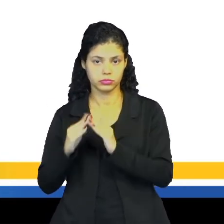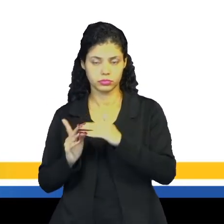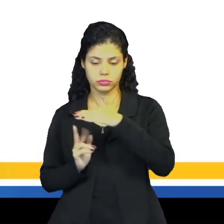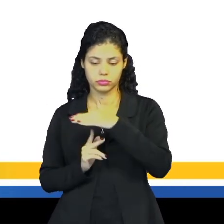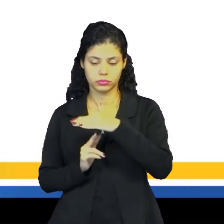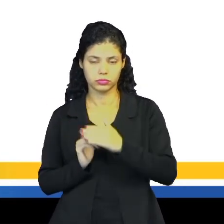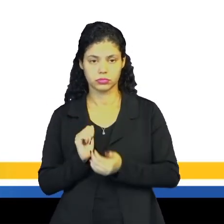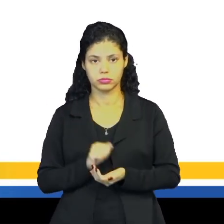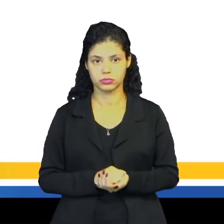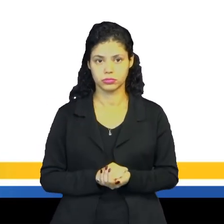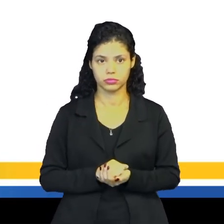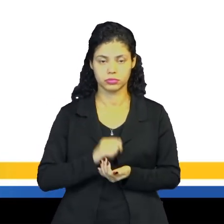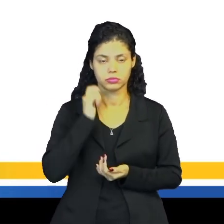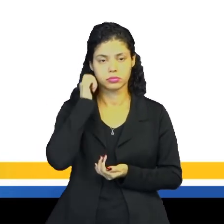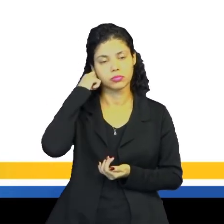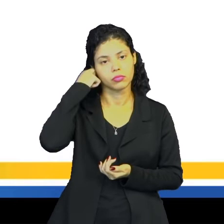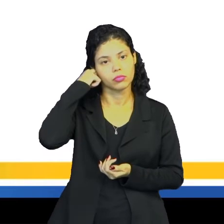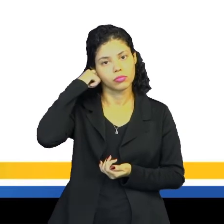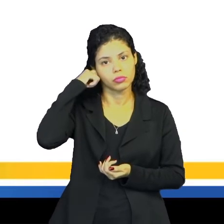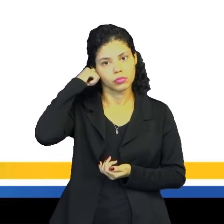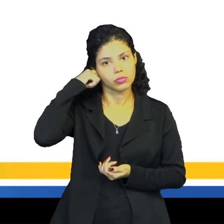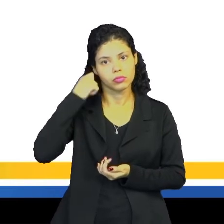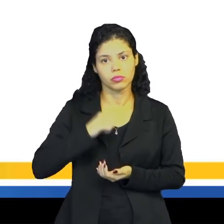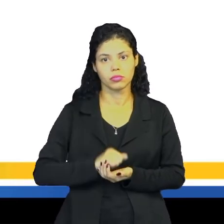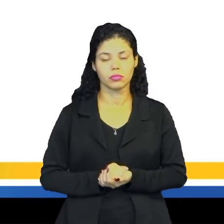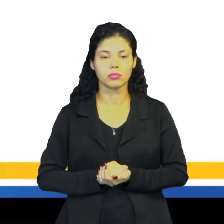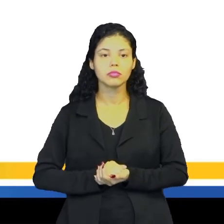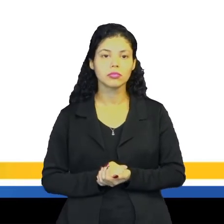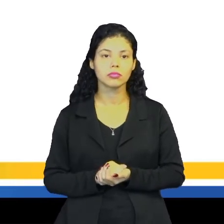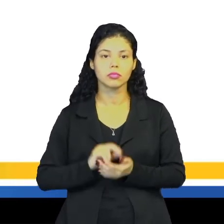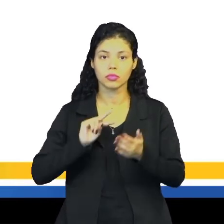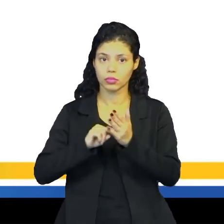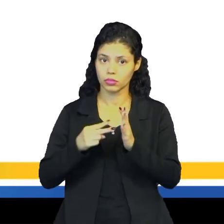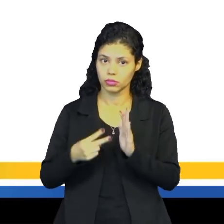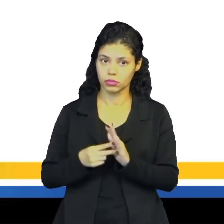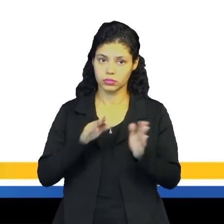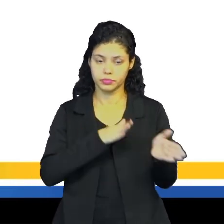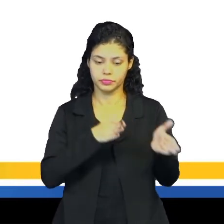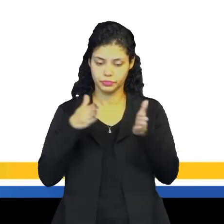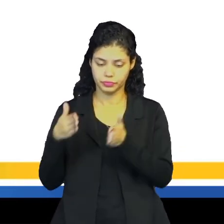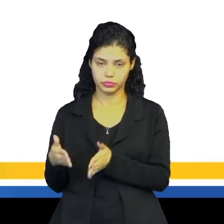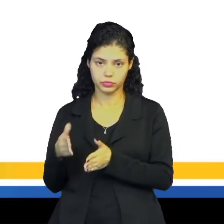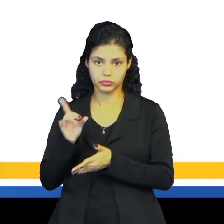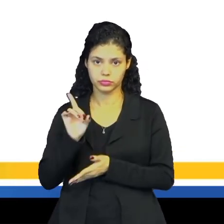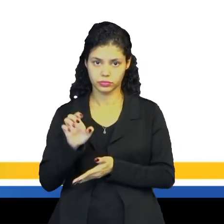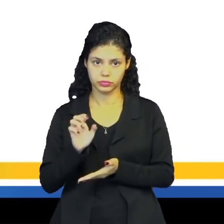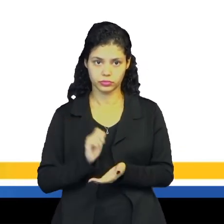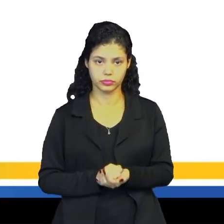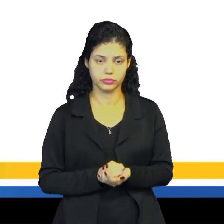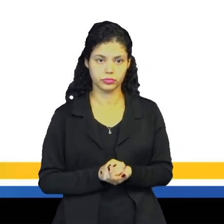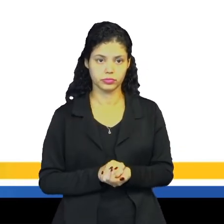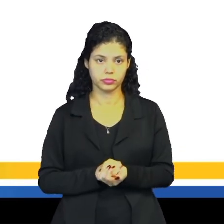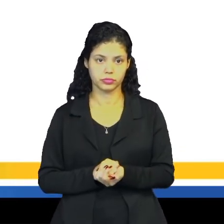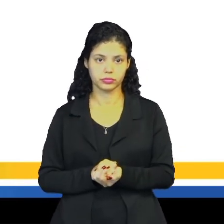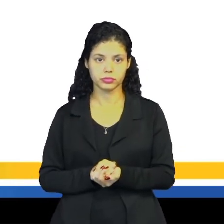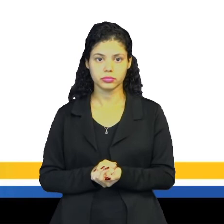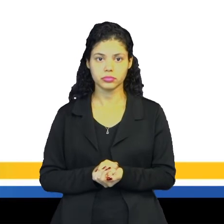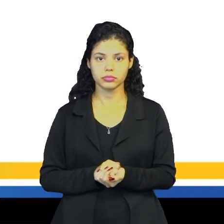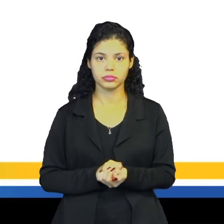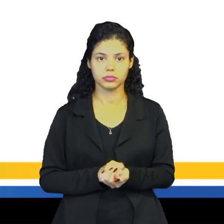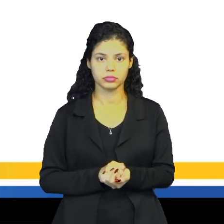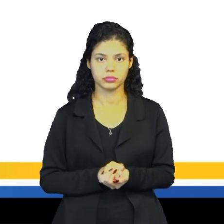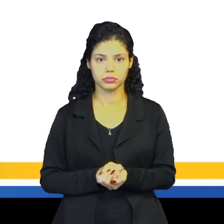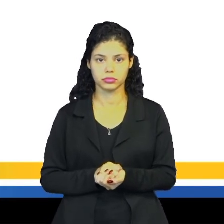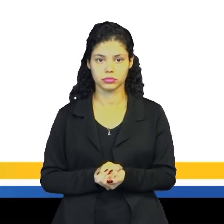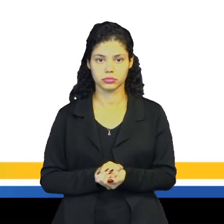do parque. E nós temos também beside, que significa ao lado de. E nós temos o exemplo: